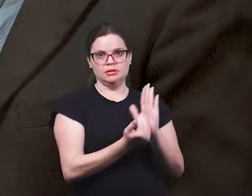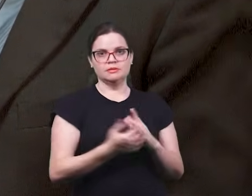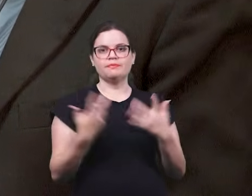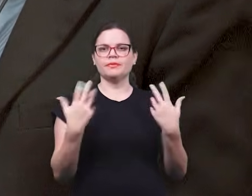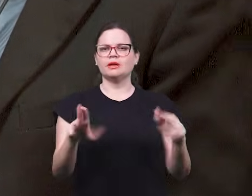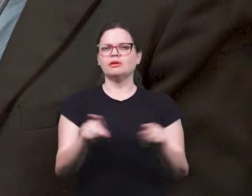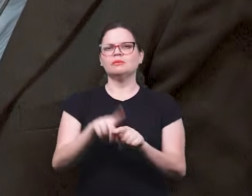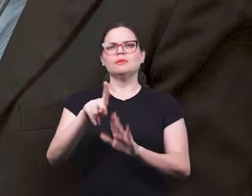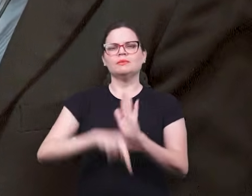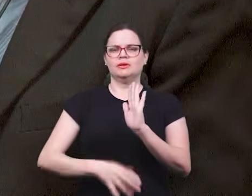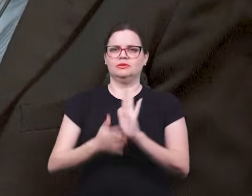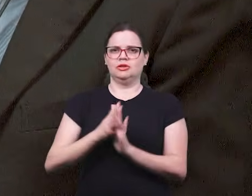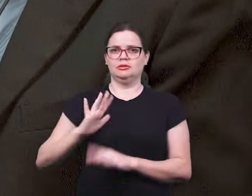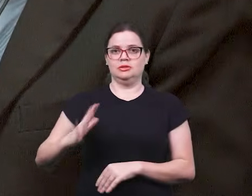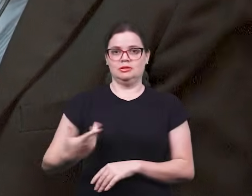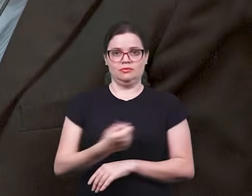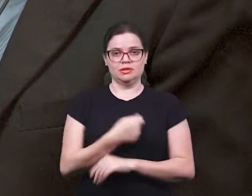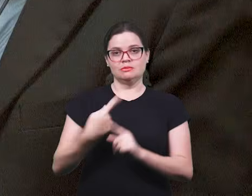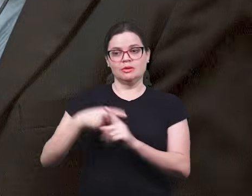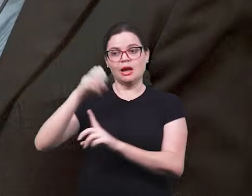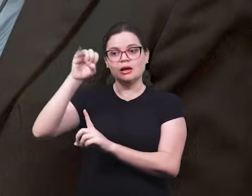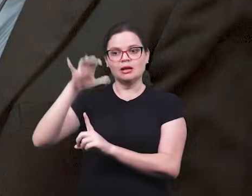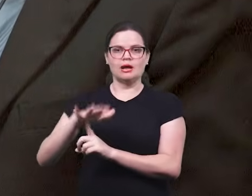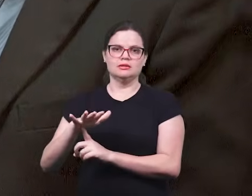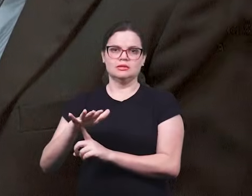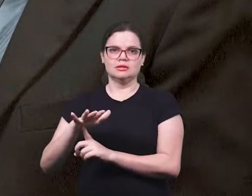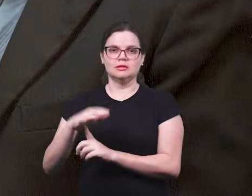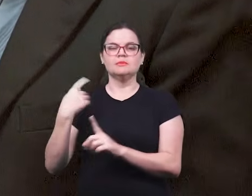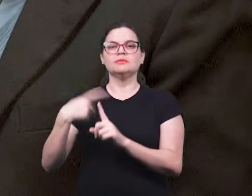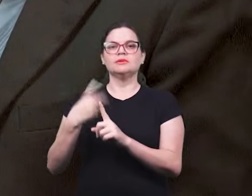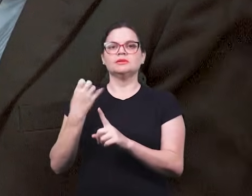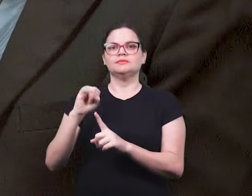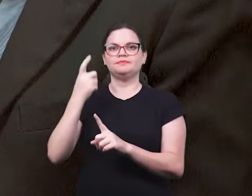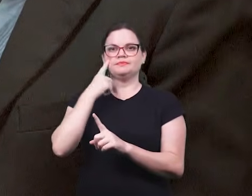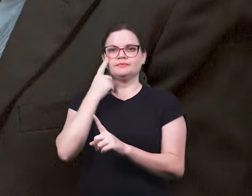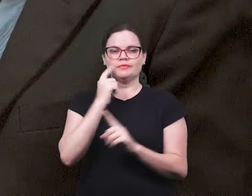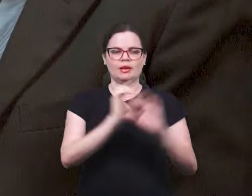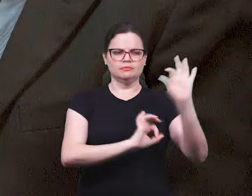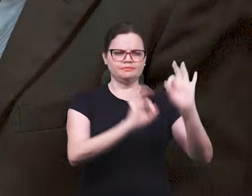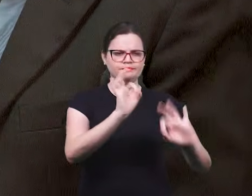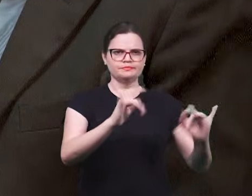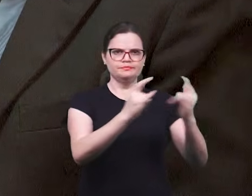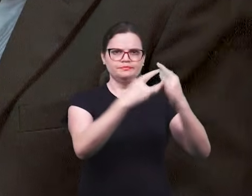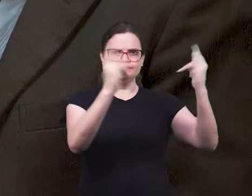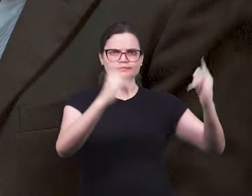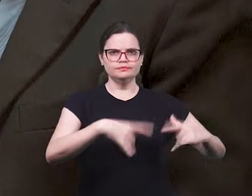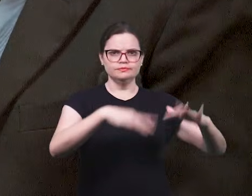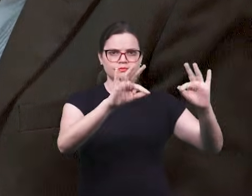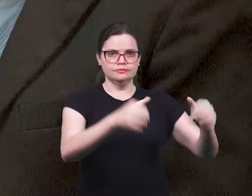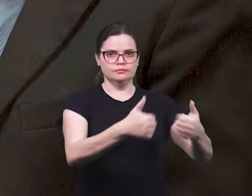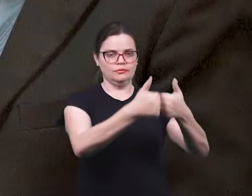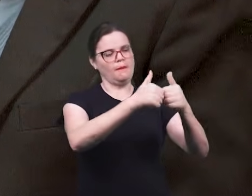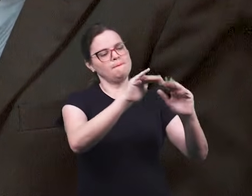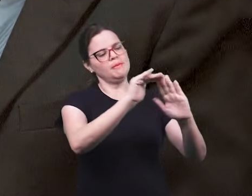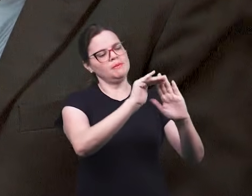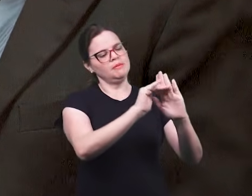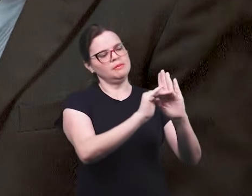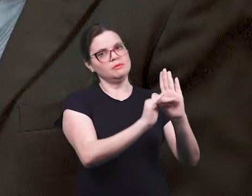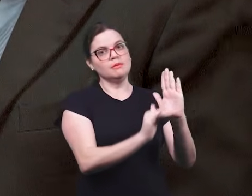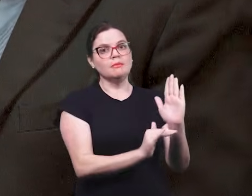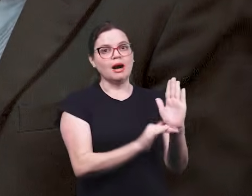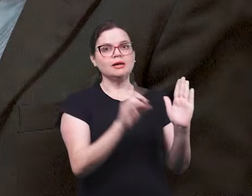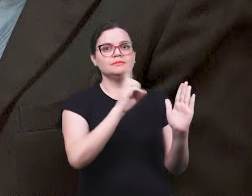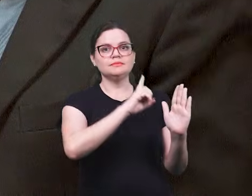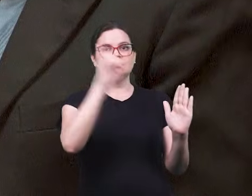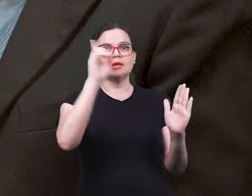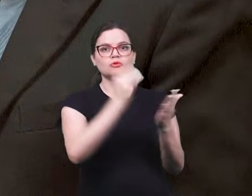é graça. E é muito interessante que quando você vê a ordem no tabernáculo, você vê ela, Deus